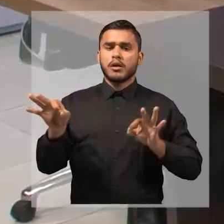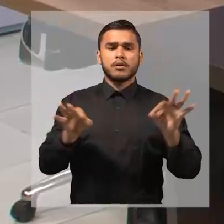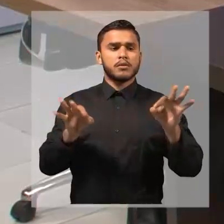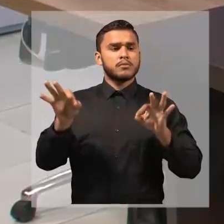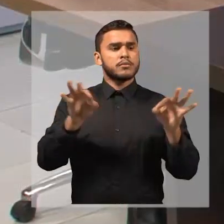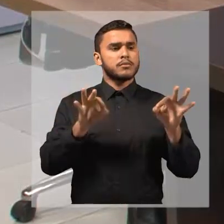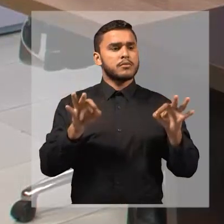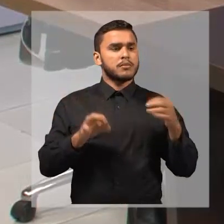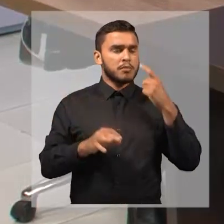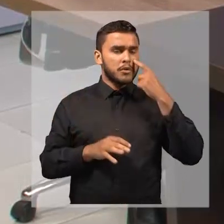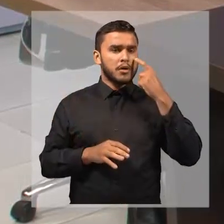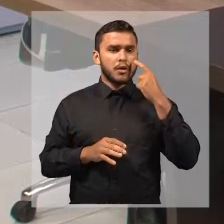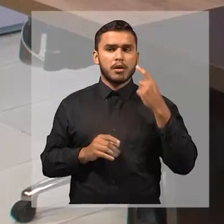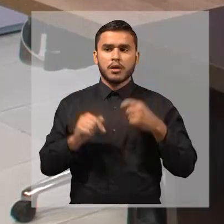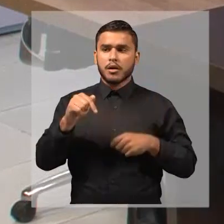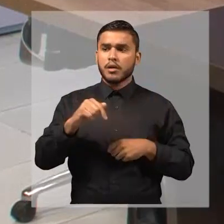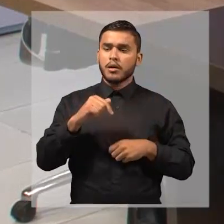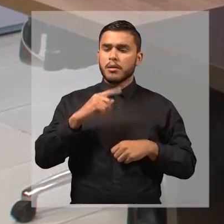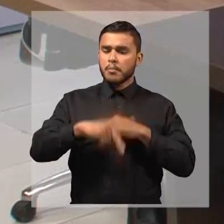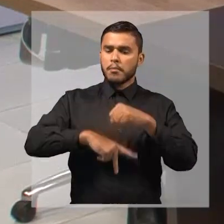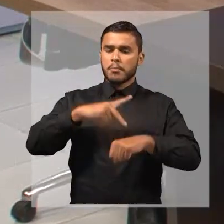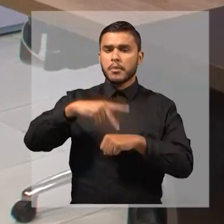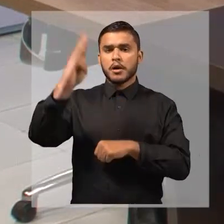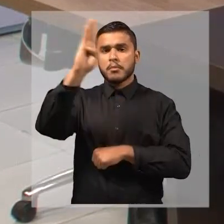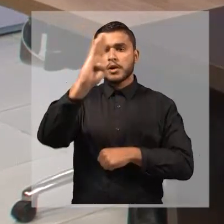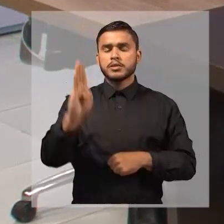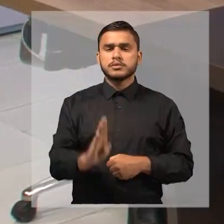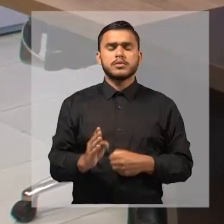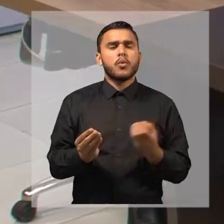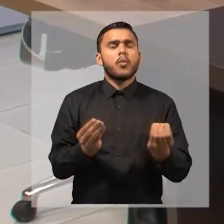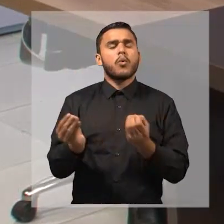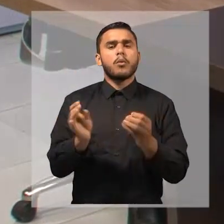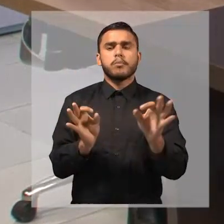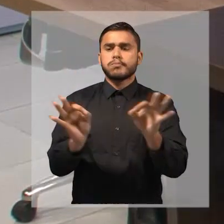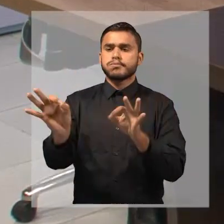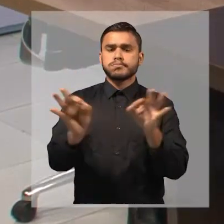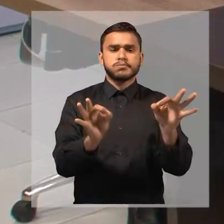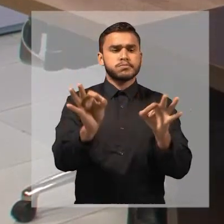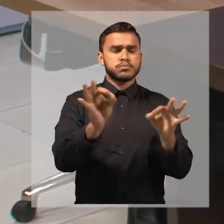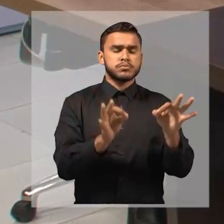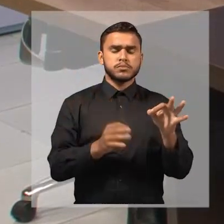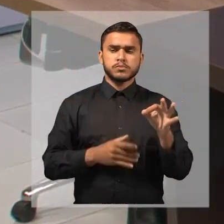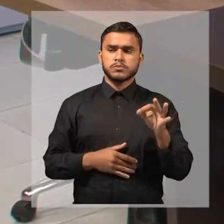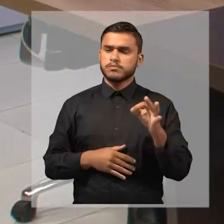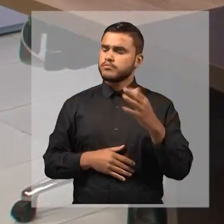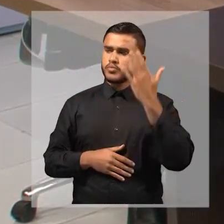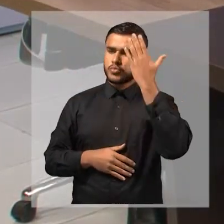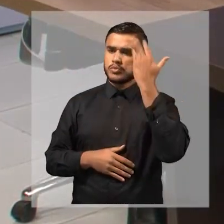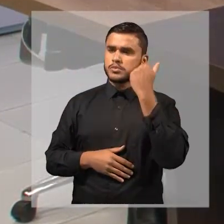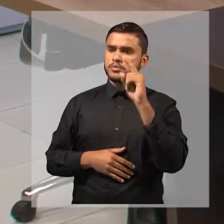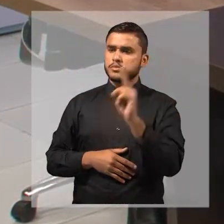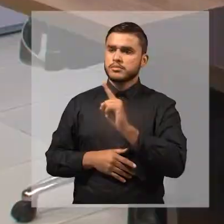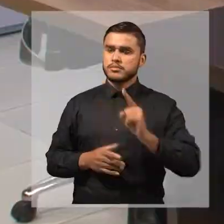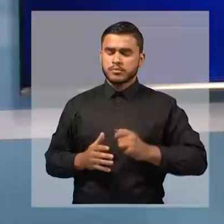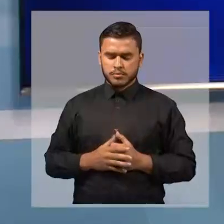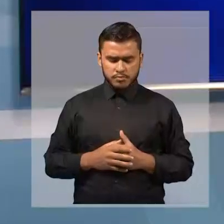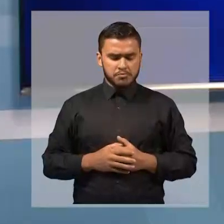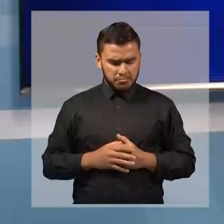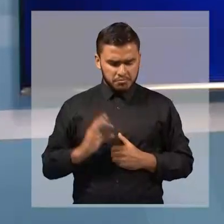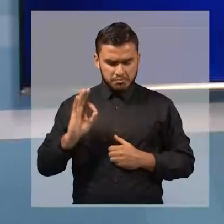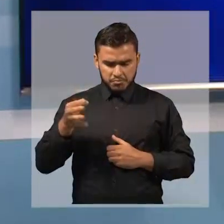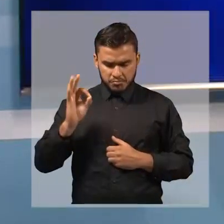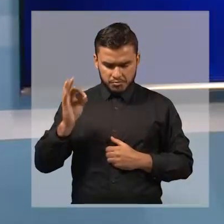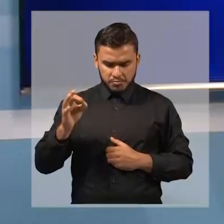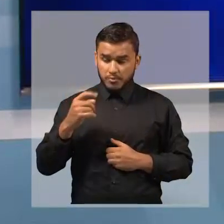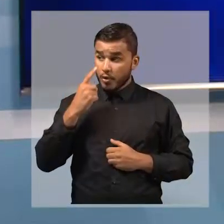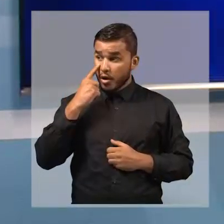forma como se estrutura a República Brasileira. Ele não tem essa noção,